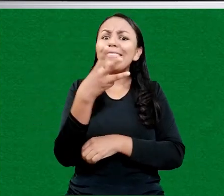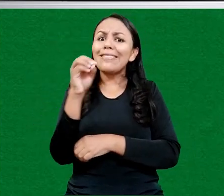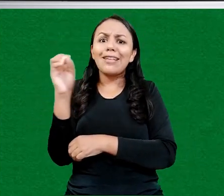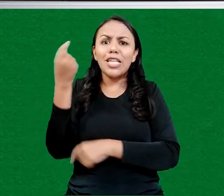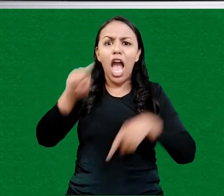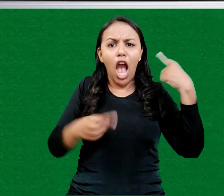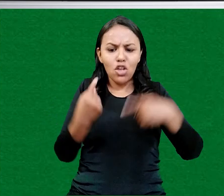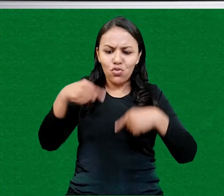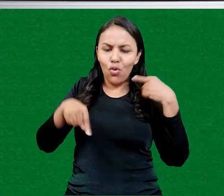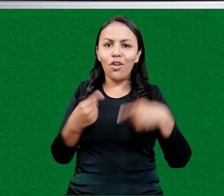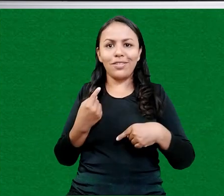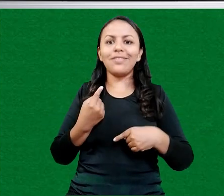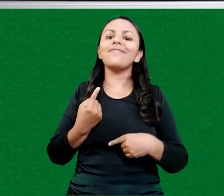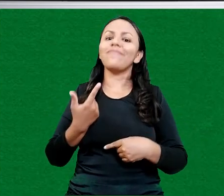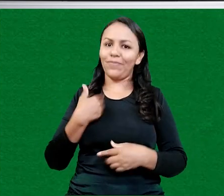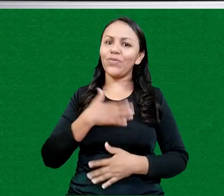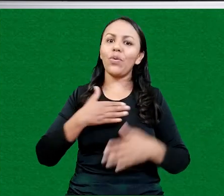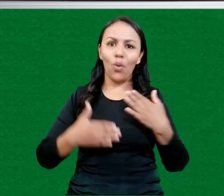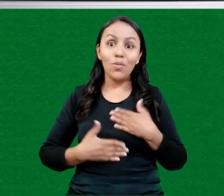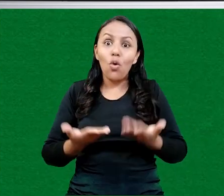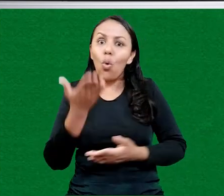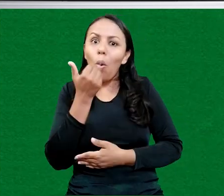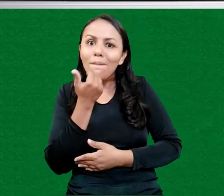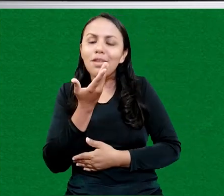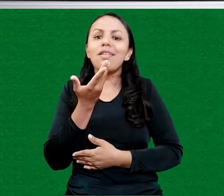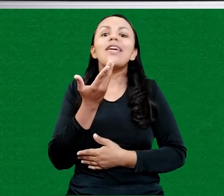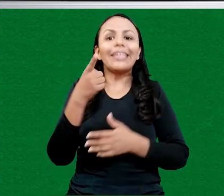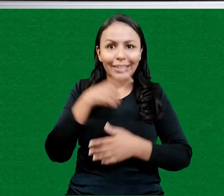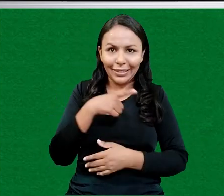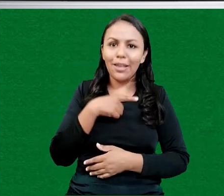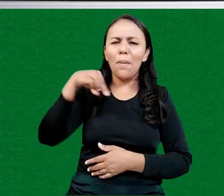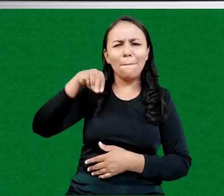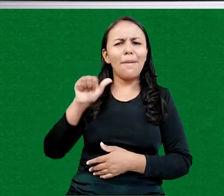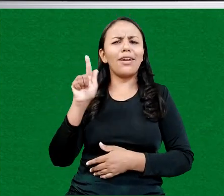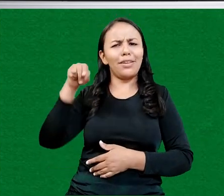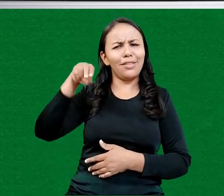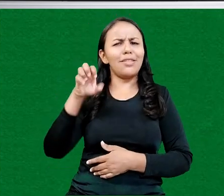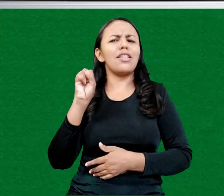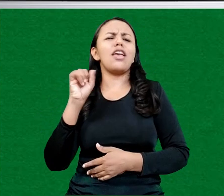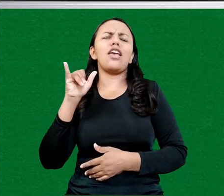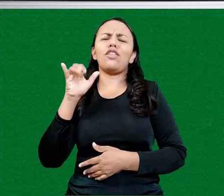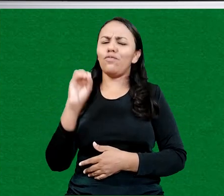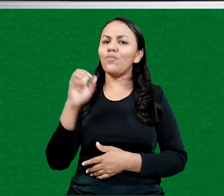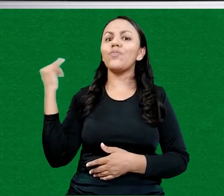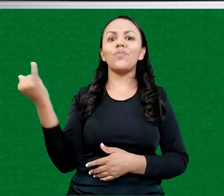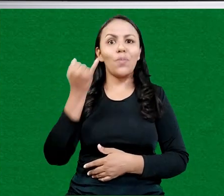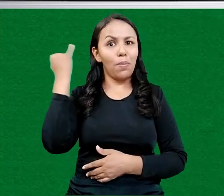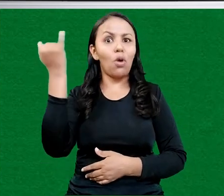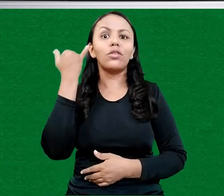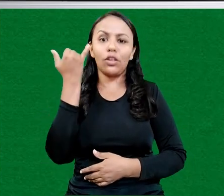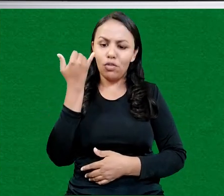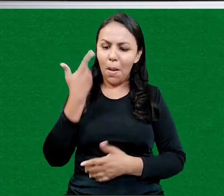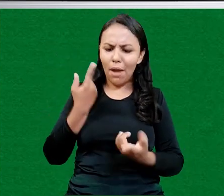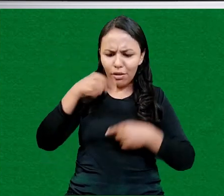corpo. Consumir alimentos ricos em magnésio é muito bom para que essas reações elas possam acontecer de forma